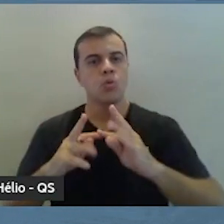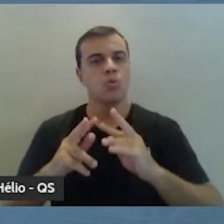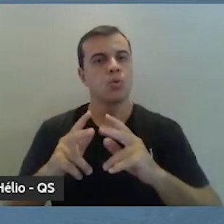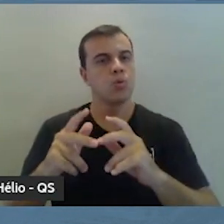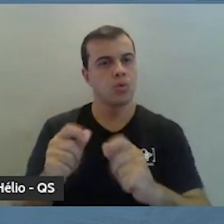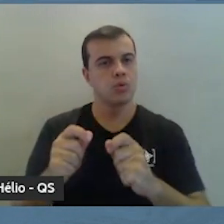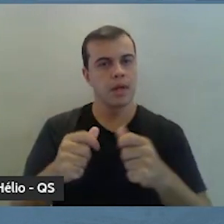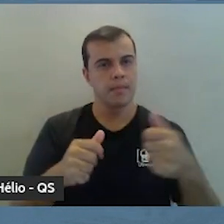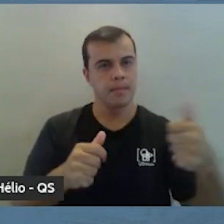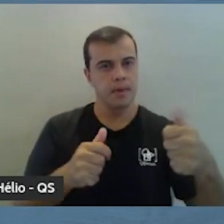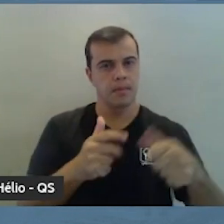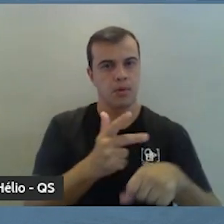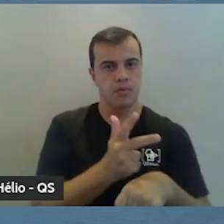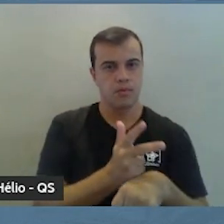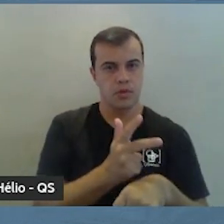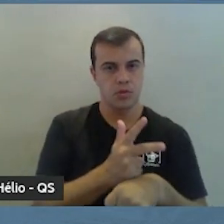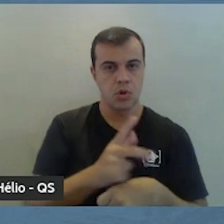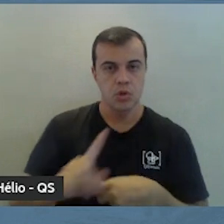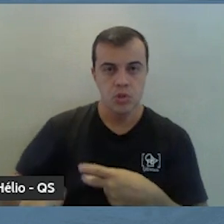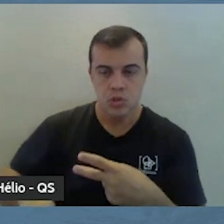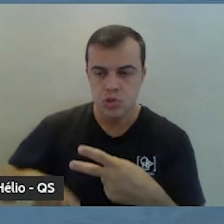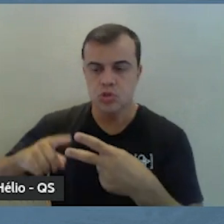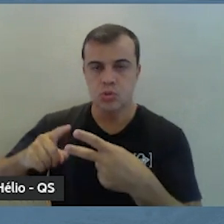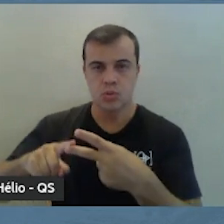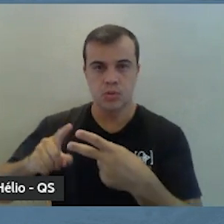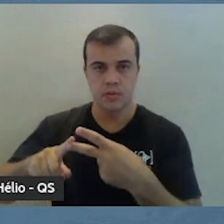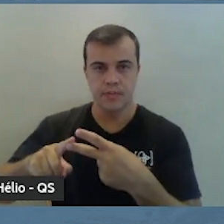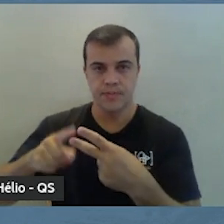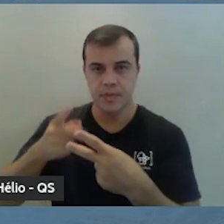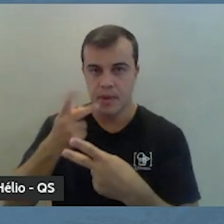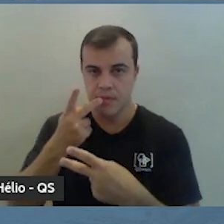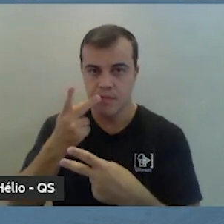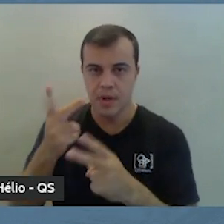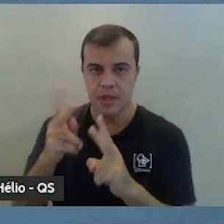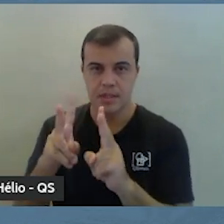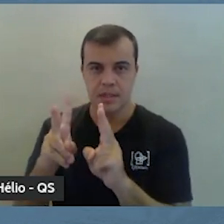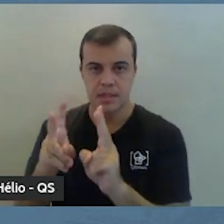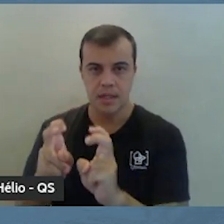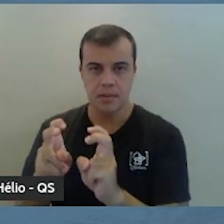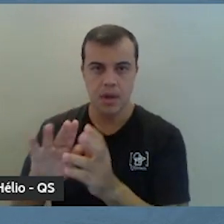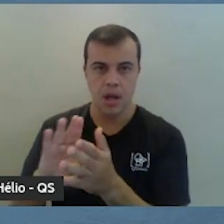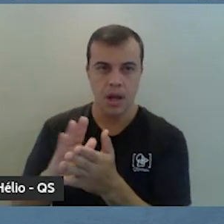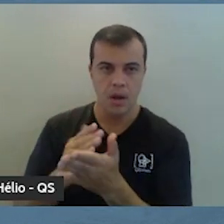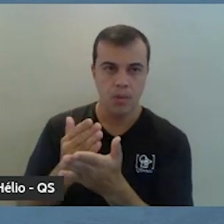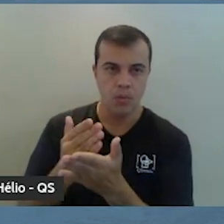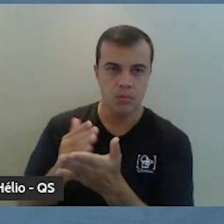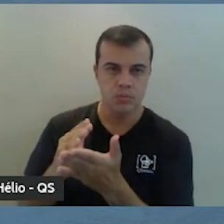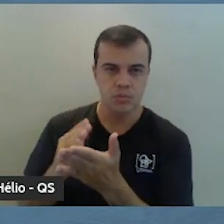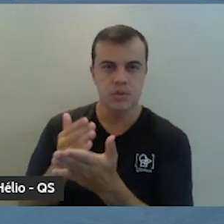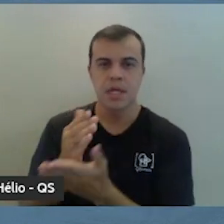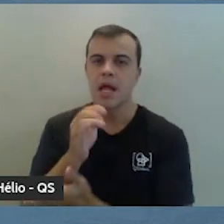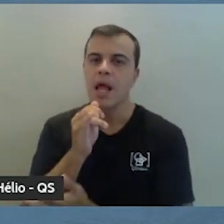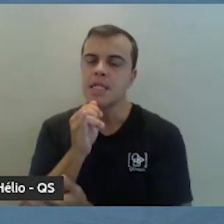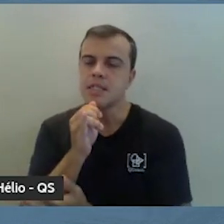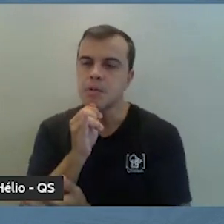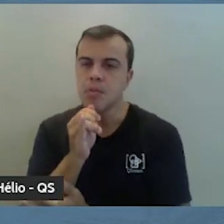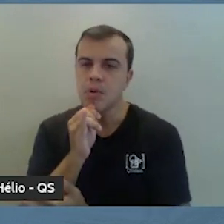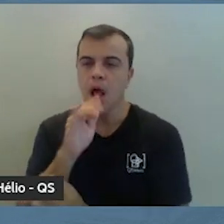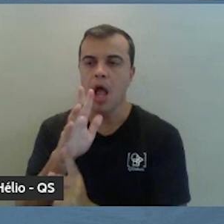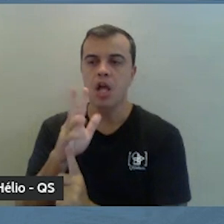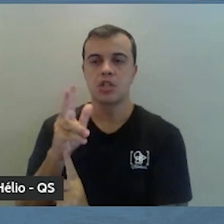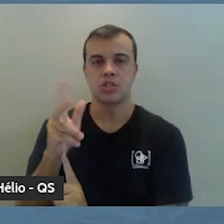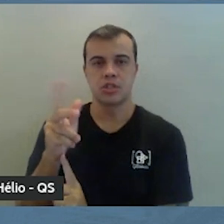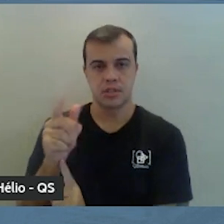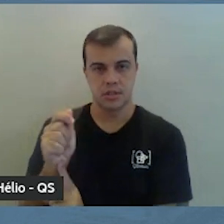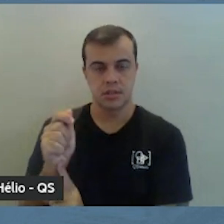do primeiro episódio. No segundo episódio, a gente vai dar uma olhada em alguns exemplos de